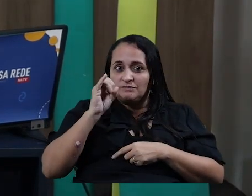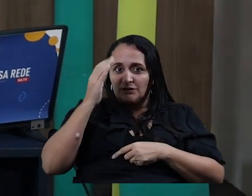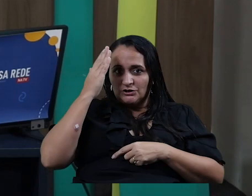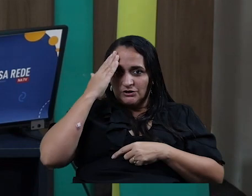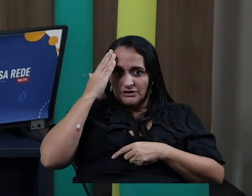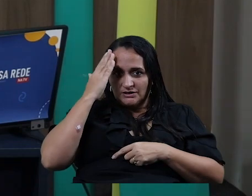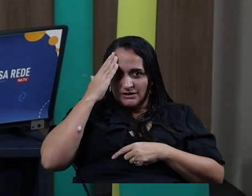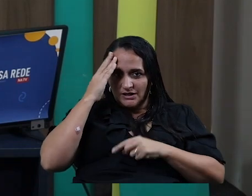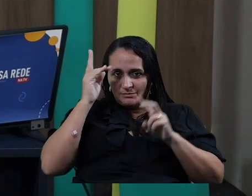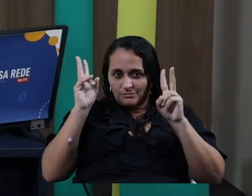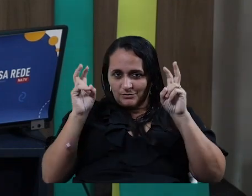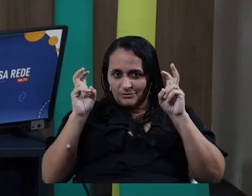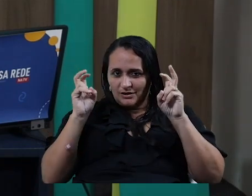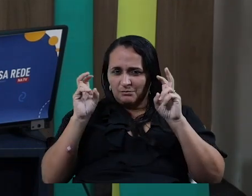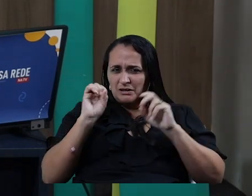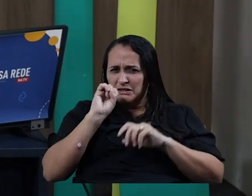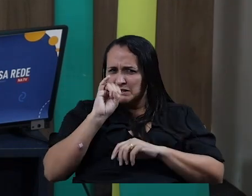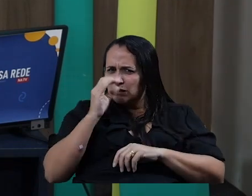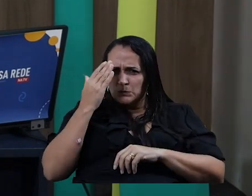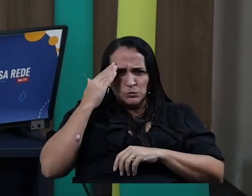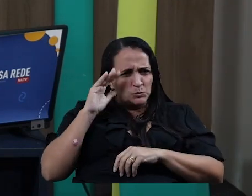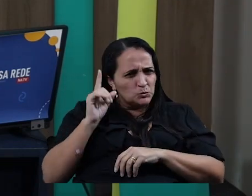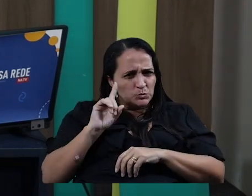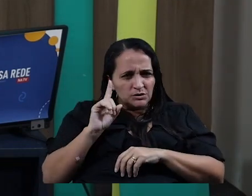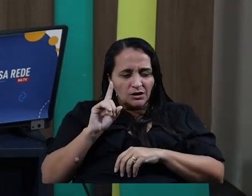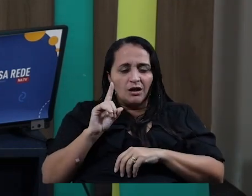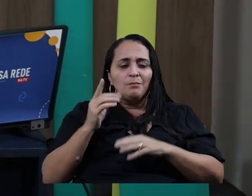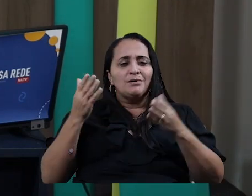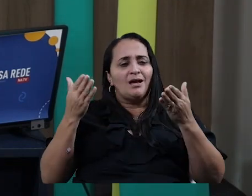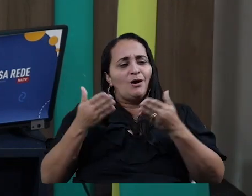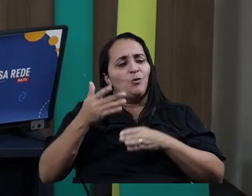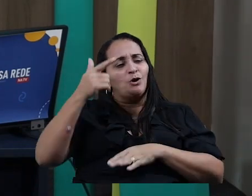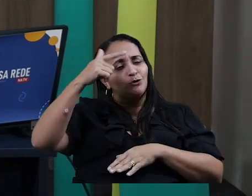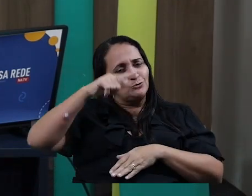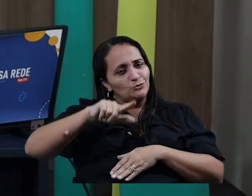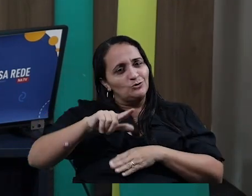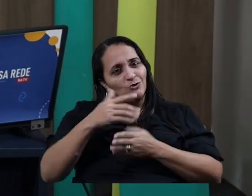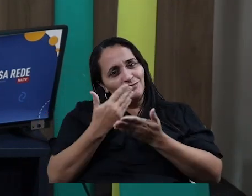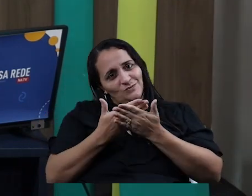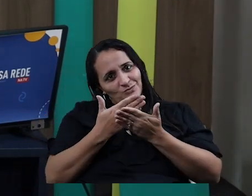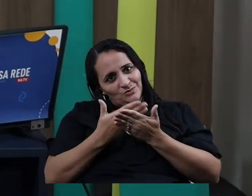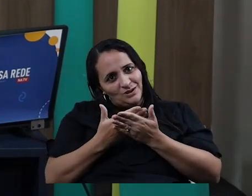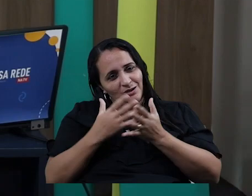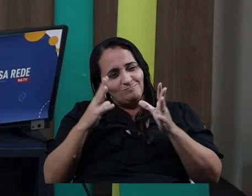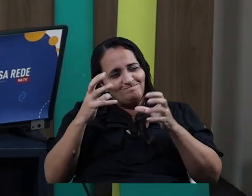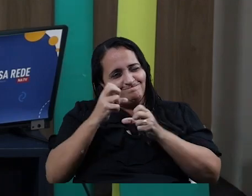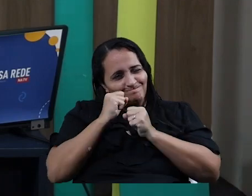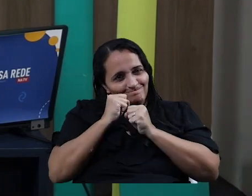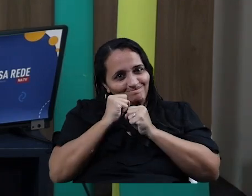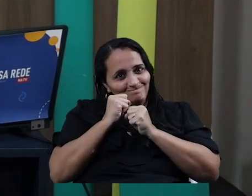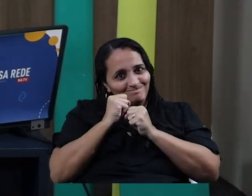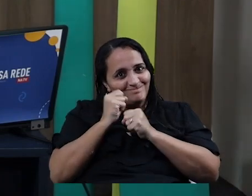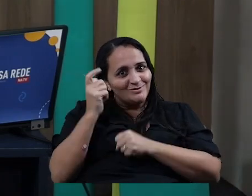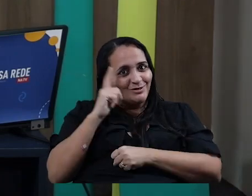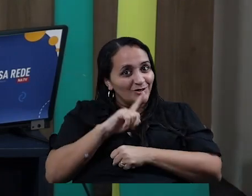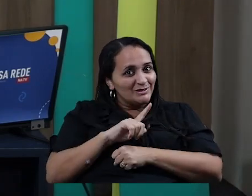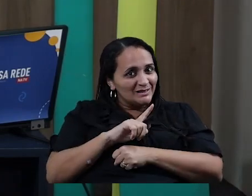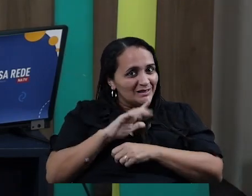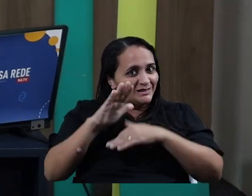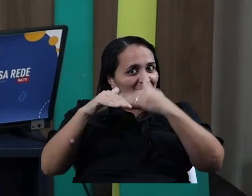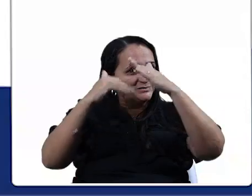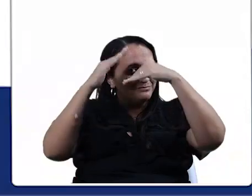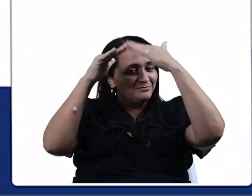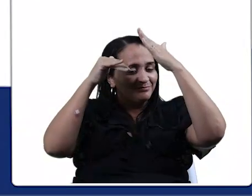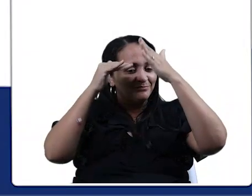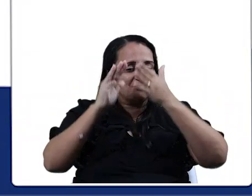pegou, essa é uma oportunidade de você agarrar ele com firmeza e avançar, tá bom? E eu quero chamar a